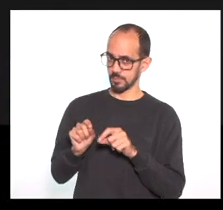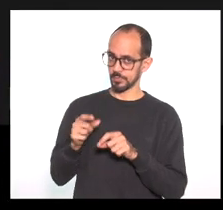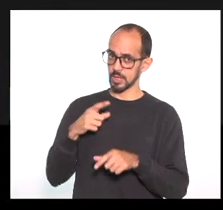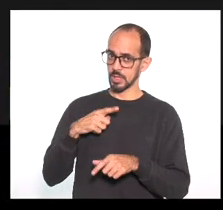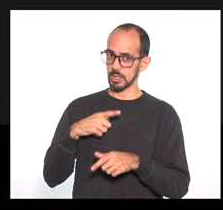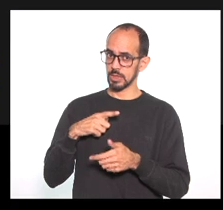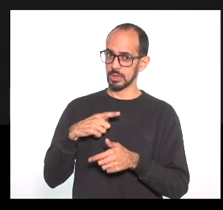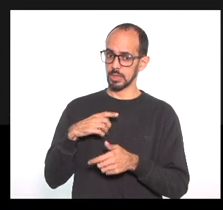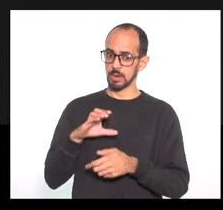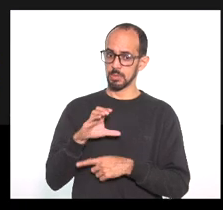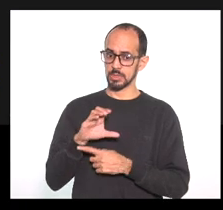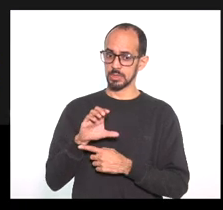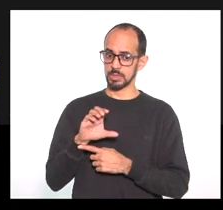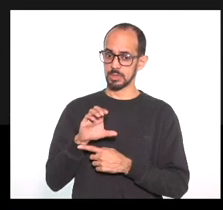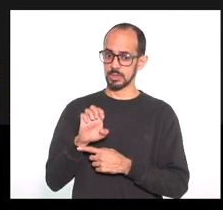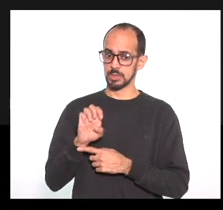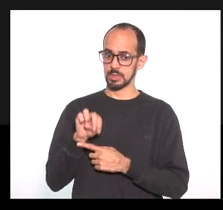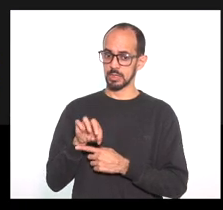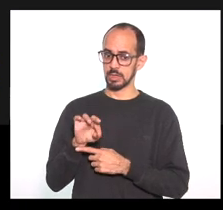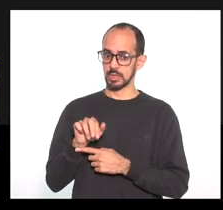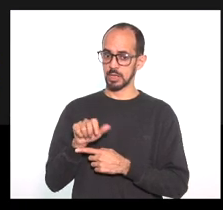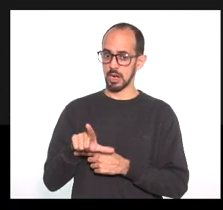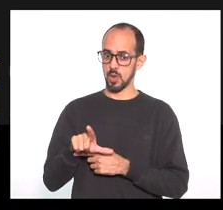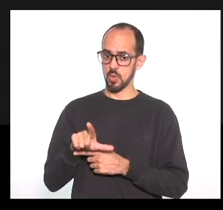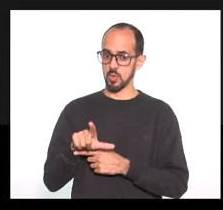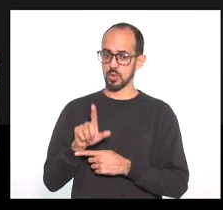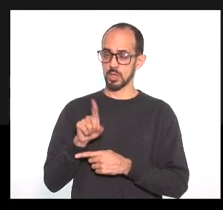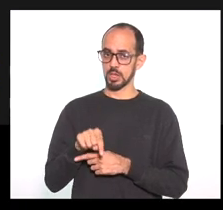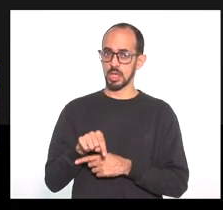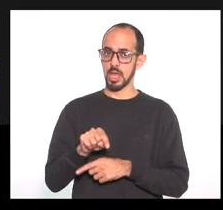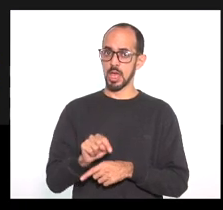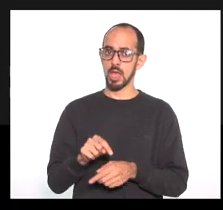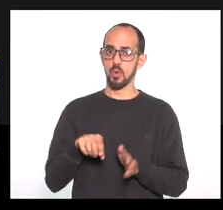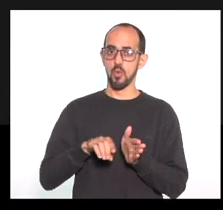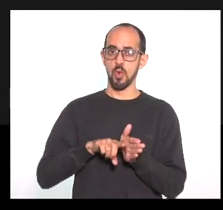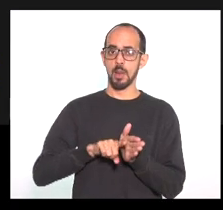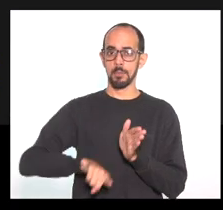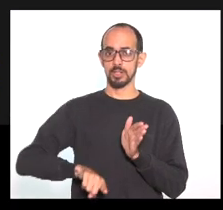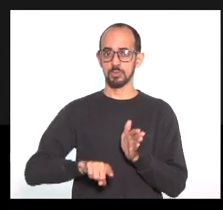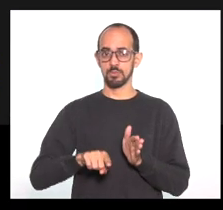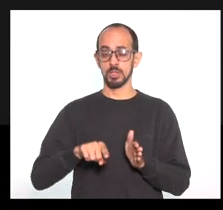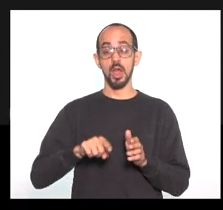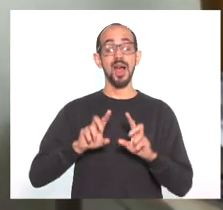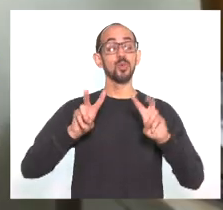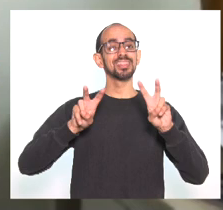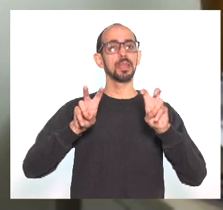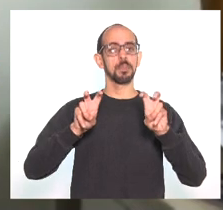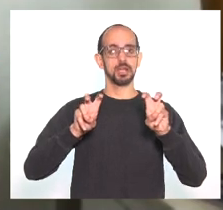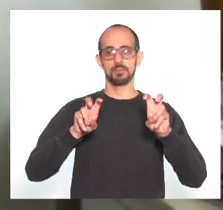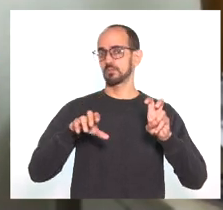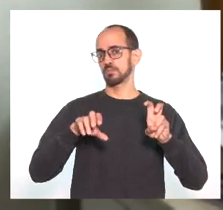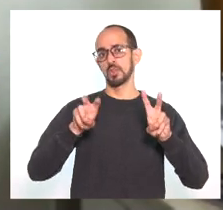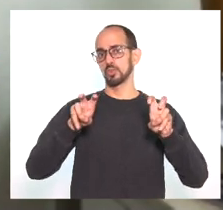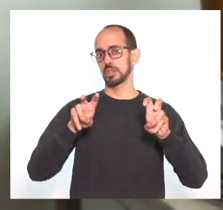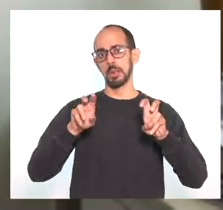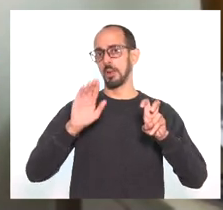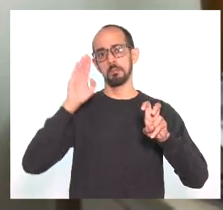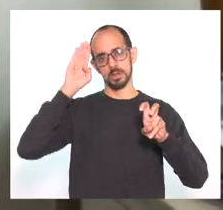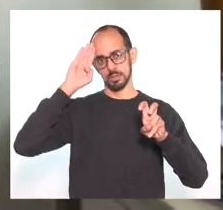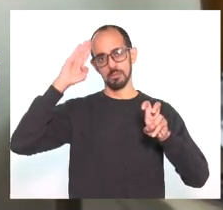o abatimento das PEs. Essa questão da abrangência